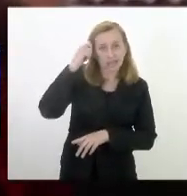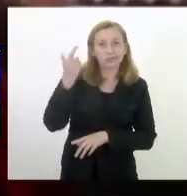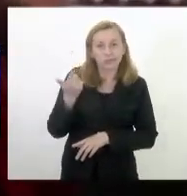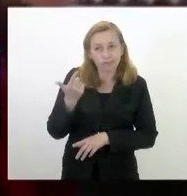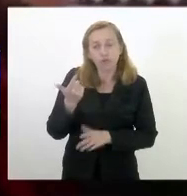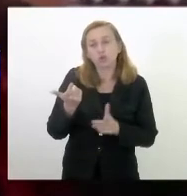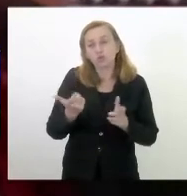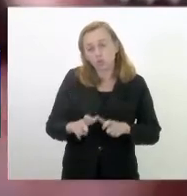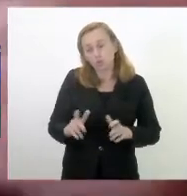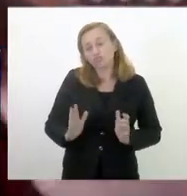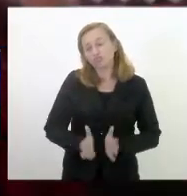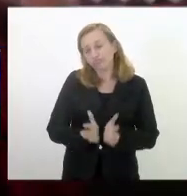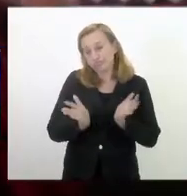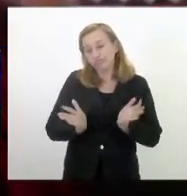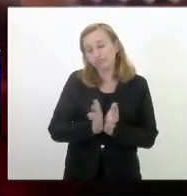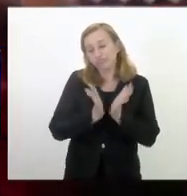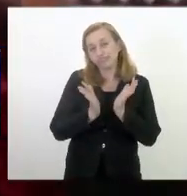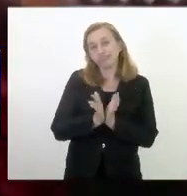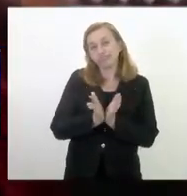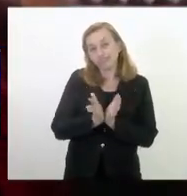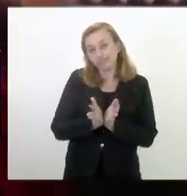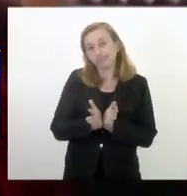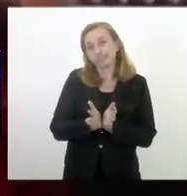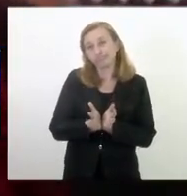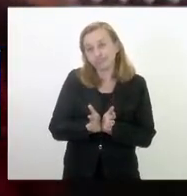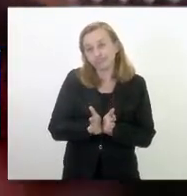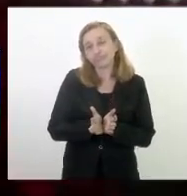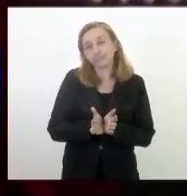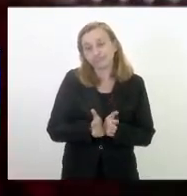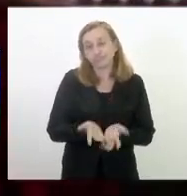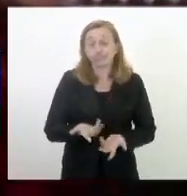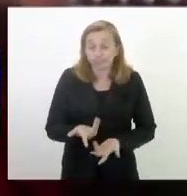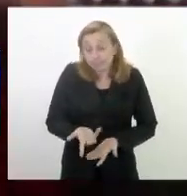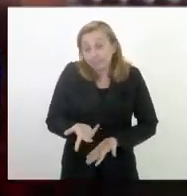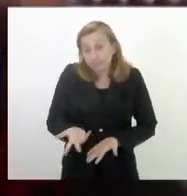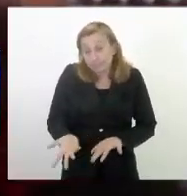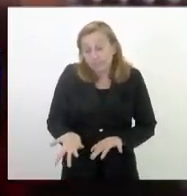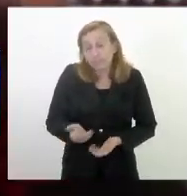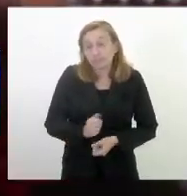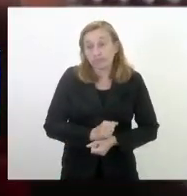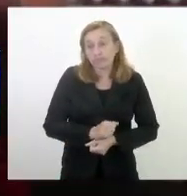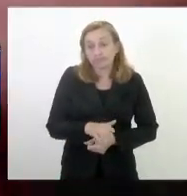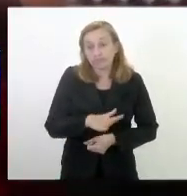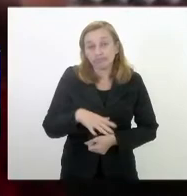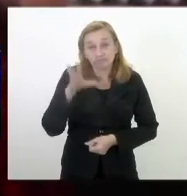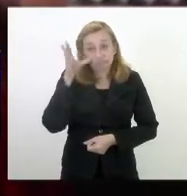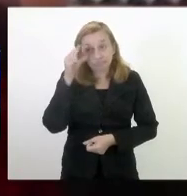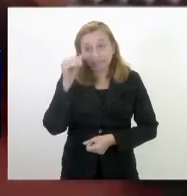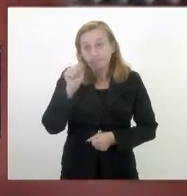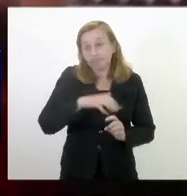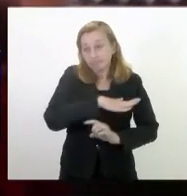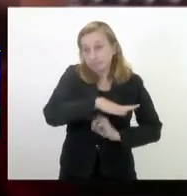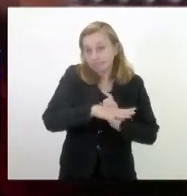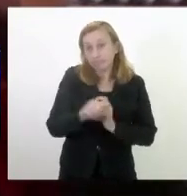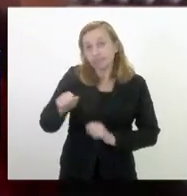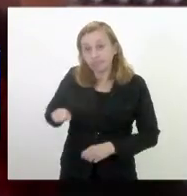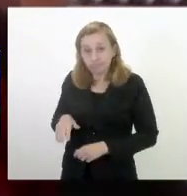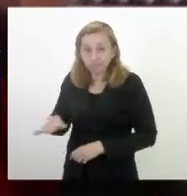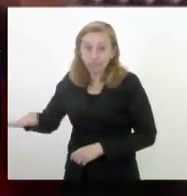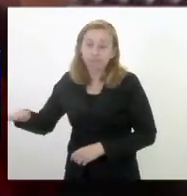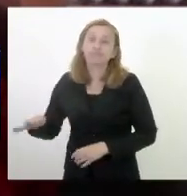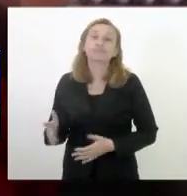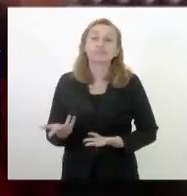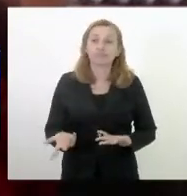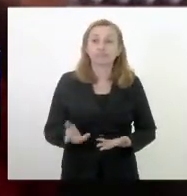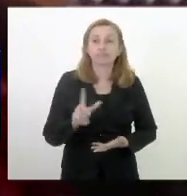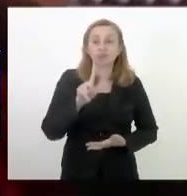de pobreza e de extrema vulnerabilidade, que são as áreas de especial interesse social, as favelas, os